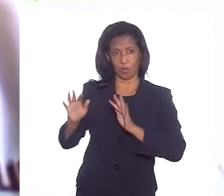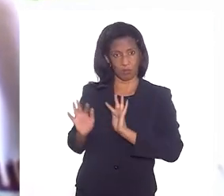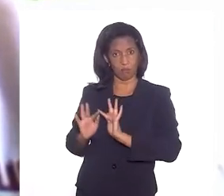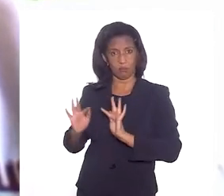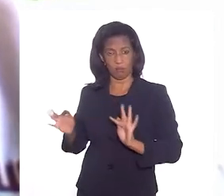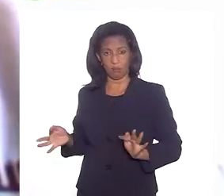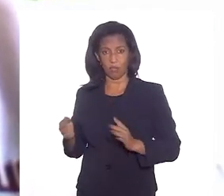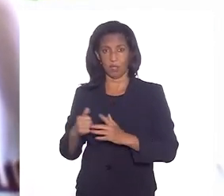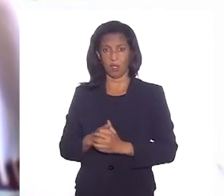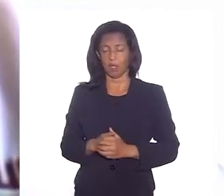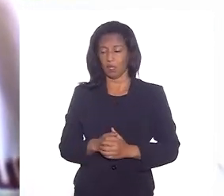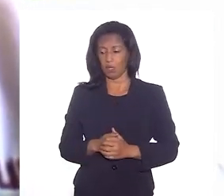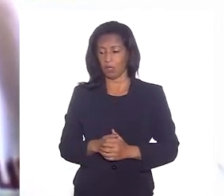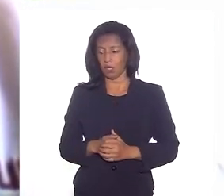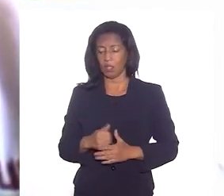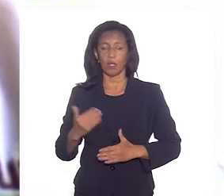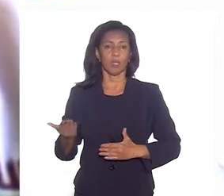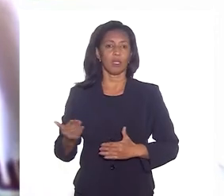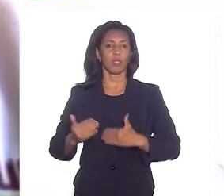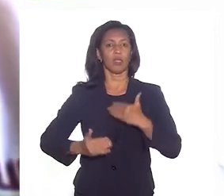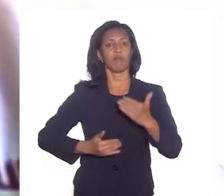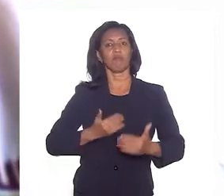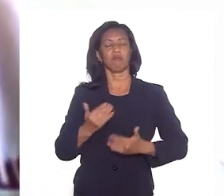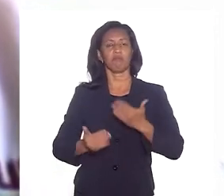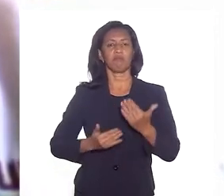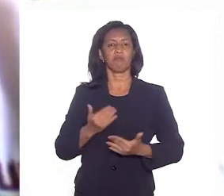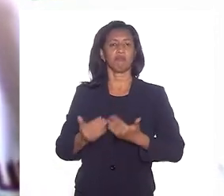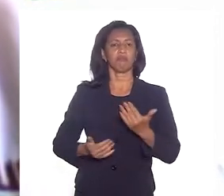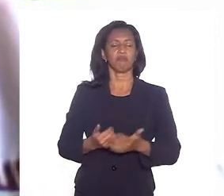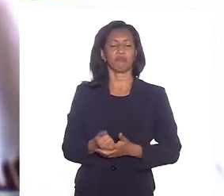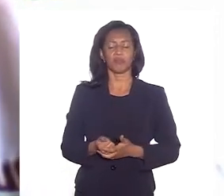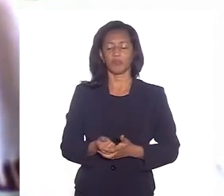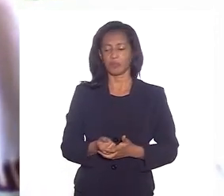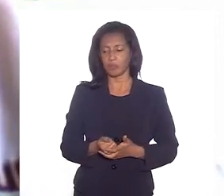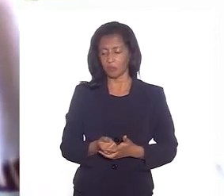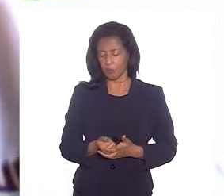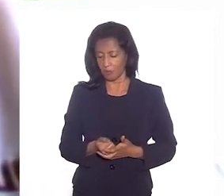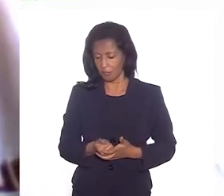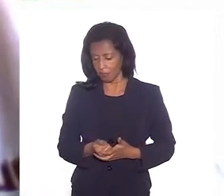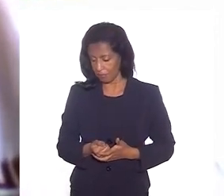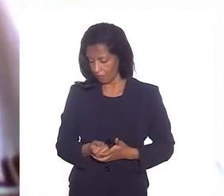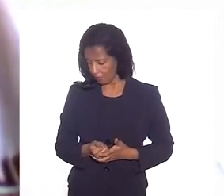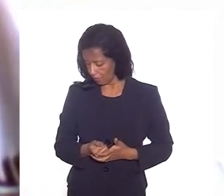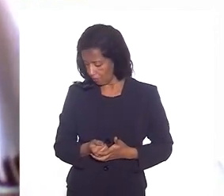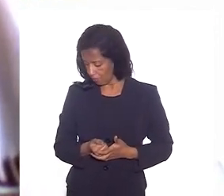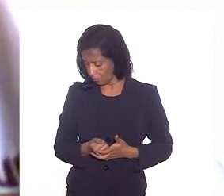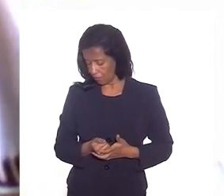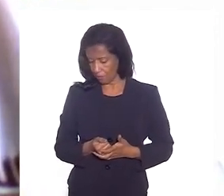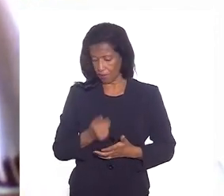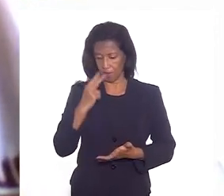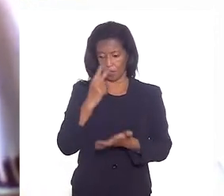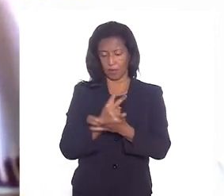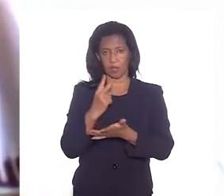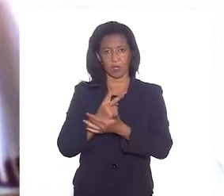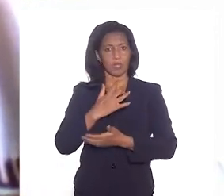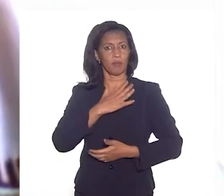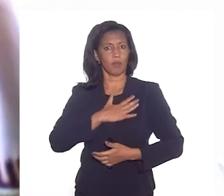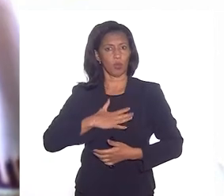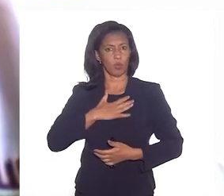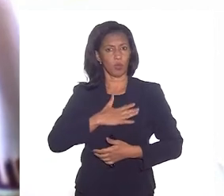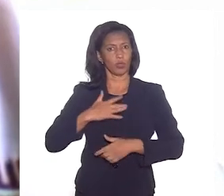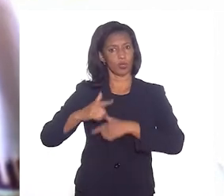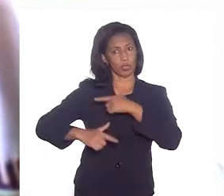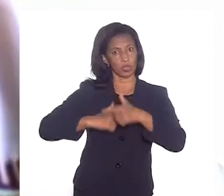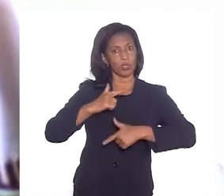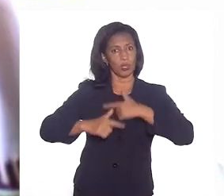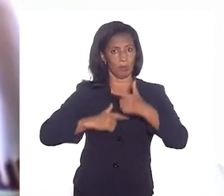logisticamente funcionasse e que eu tivesse uma boa saída. Eu precisava de dinheiro, eu sou cozinheira, então sempre